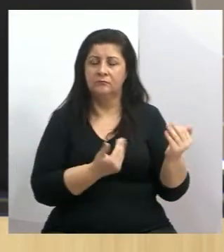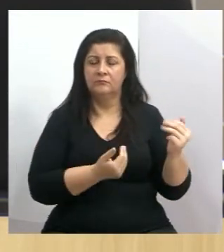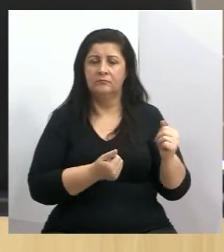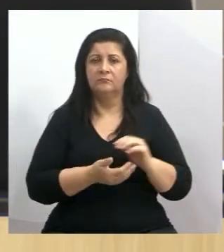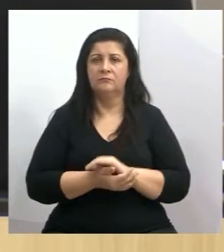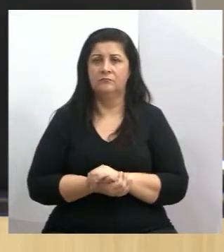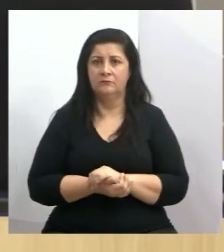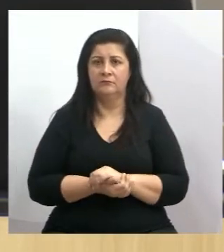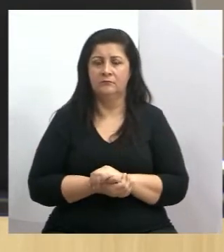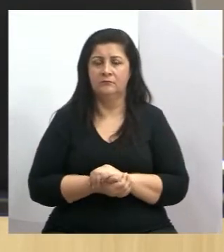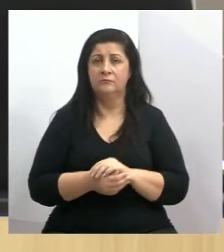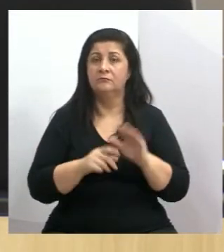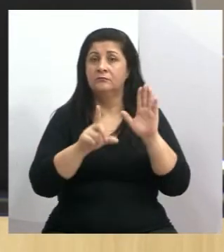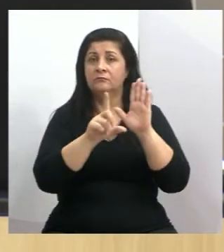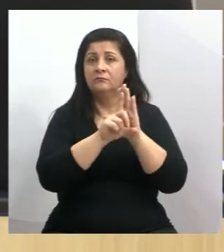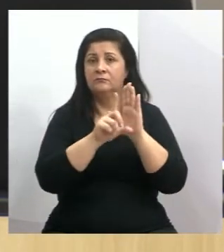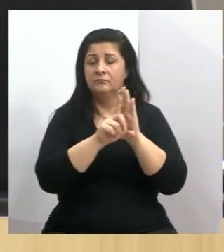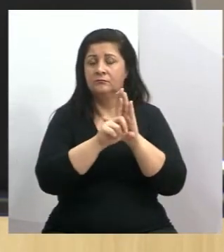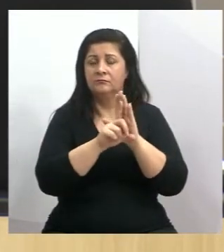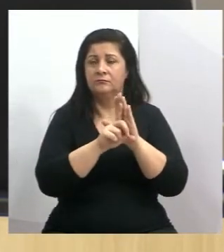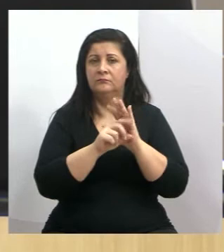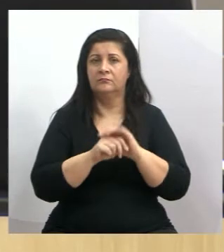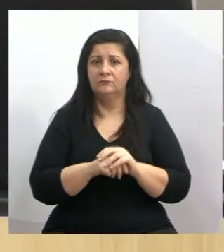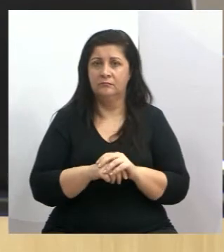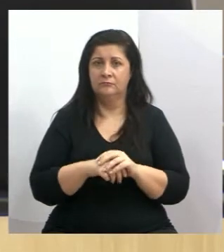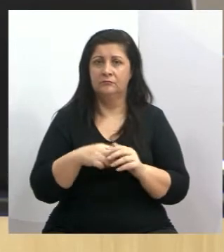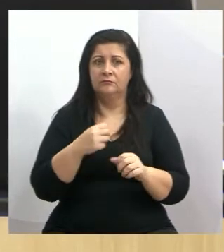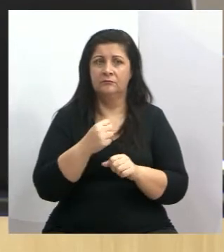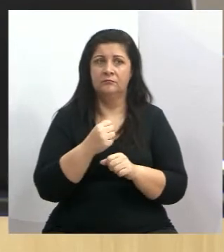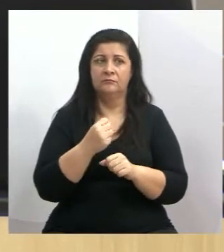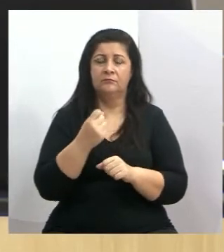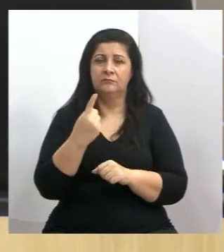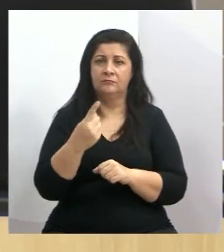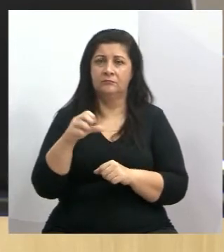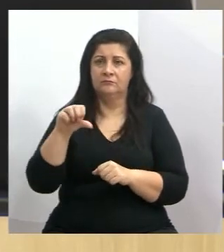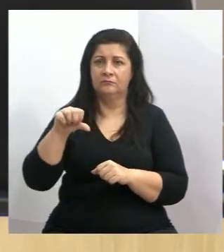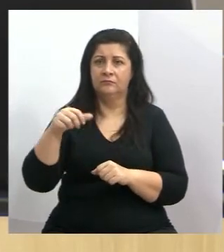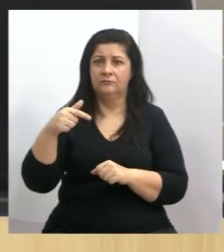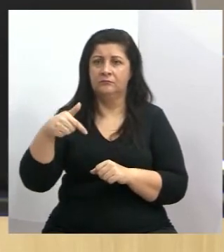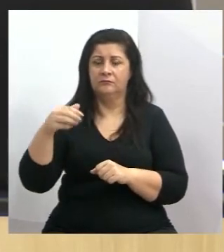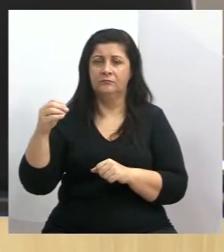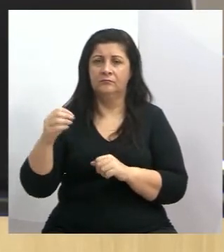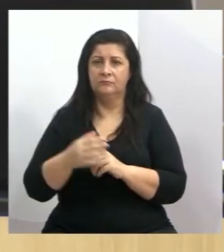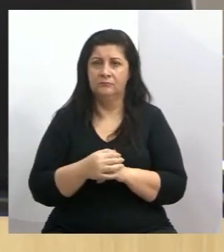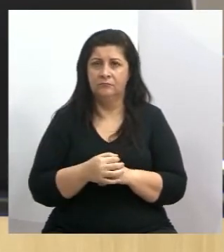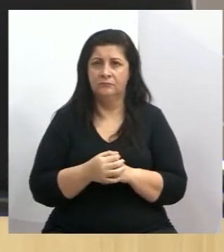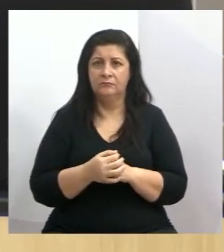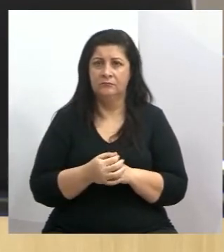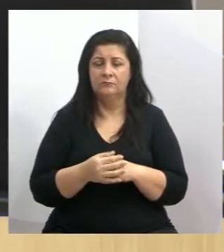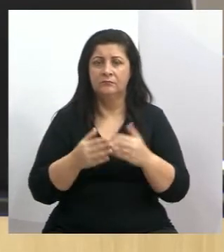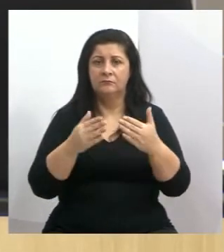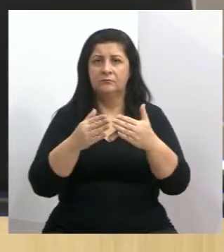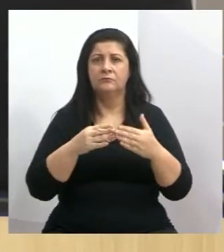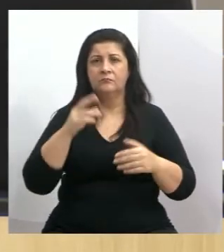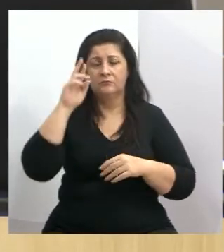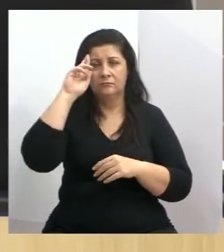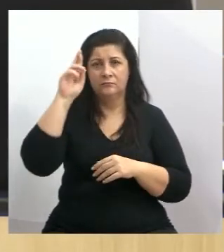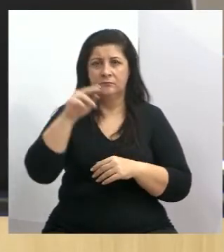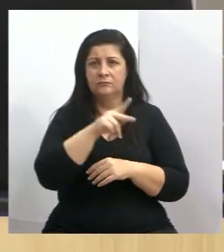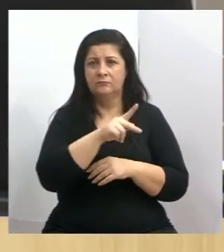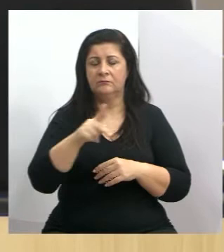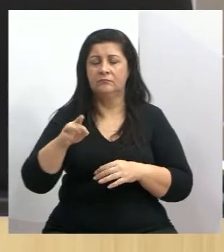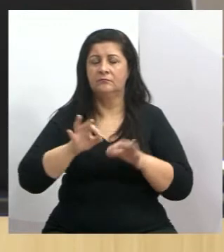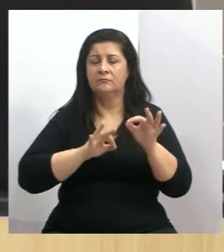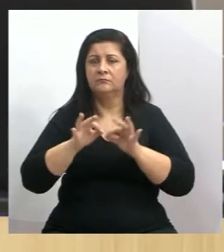data foi instituída pela lei 9.970 17 mais 2013 registo respeitosamente requerer nos apresenta essa